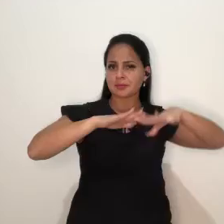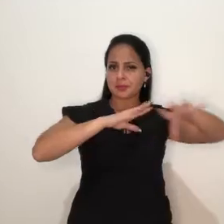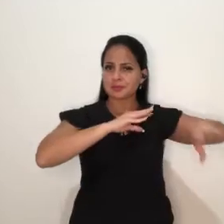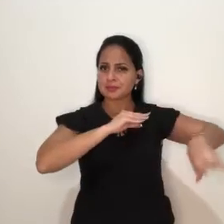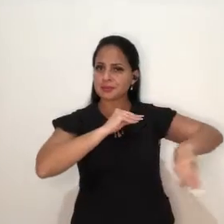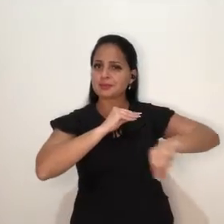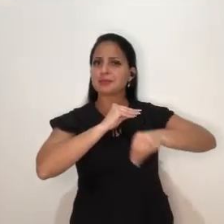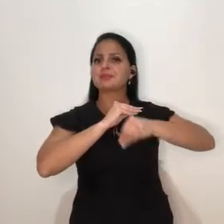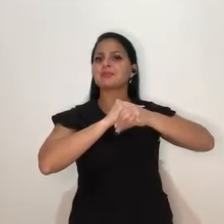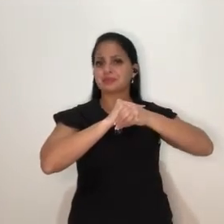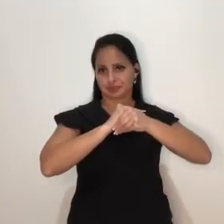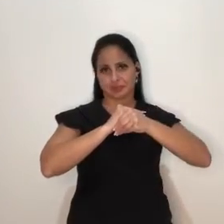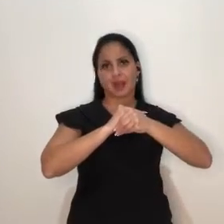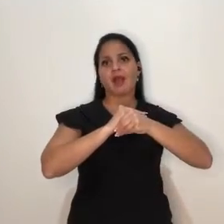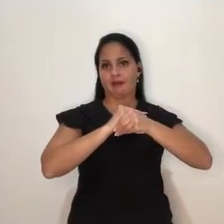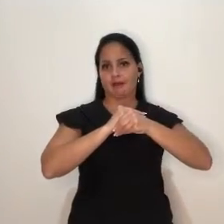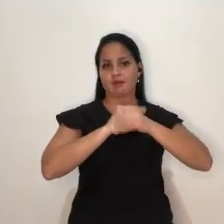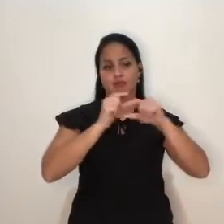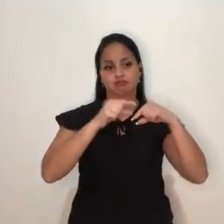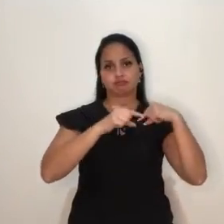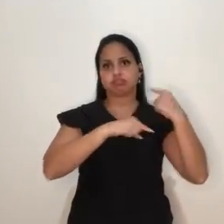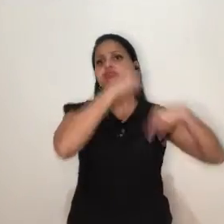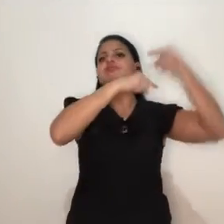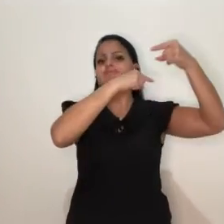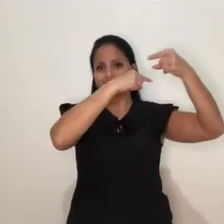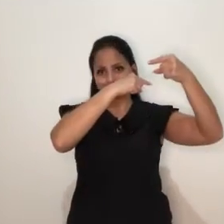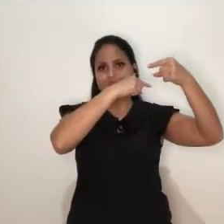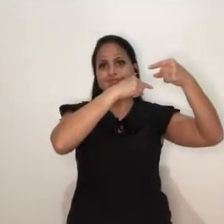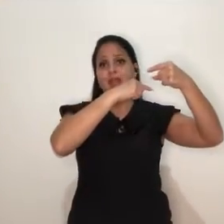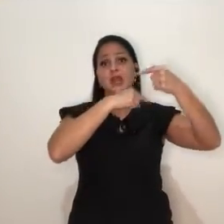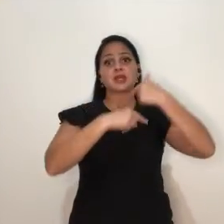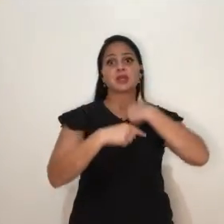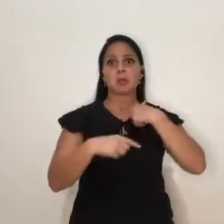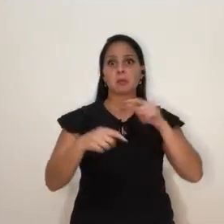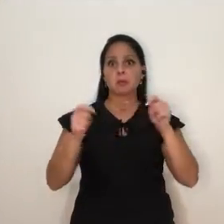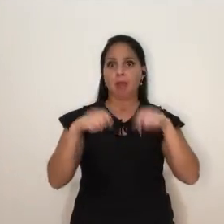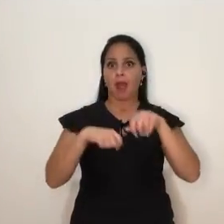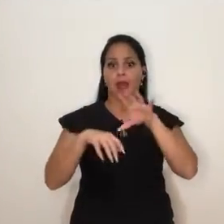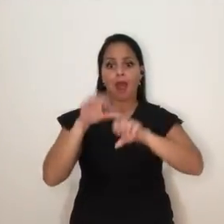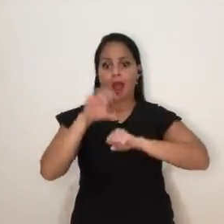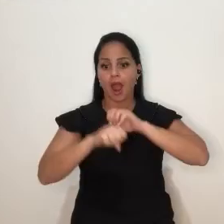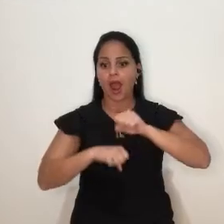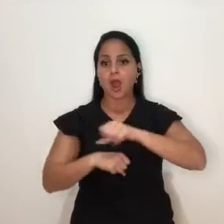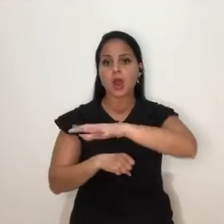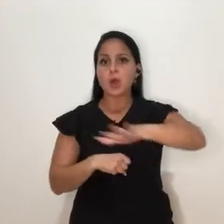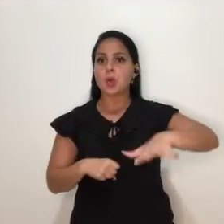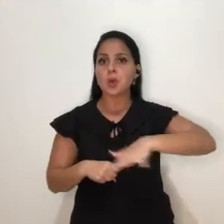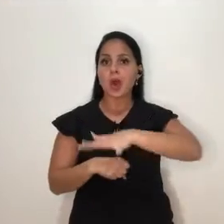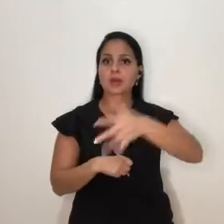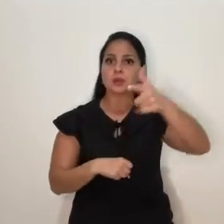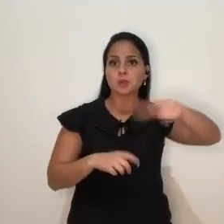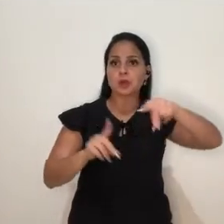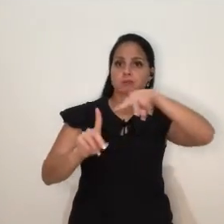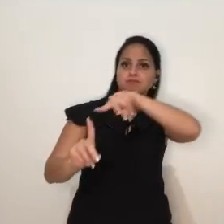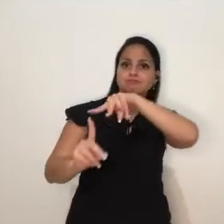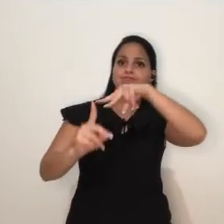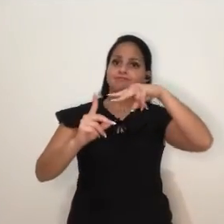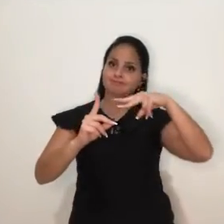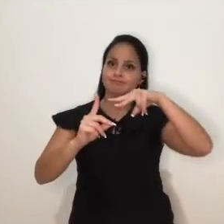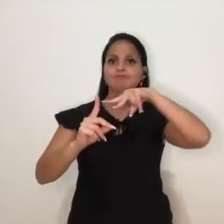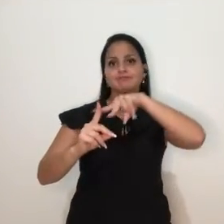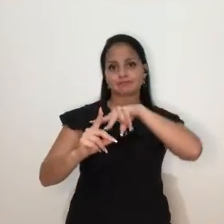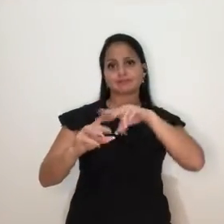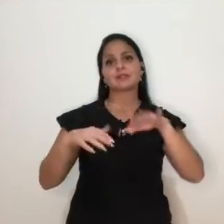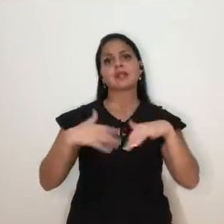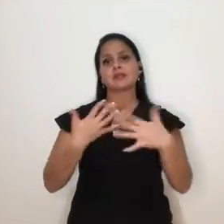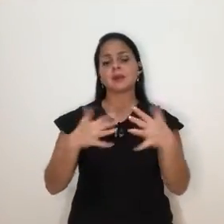pude explorar a minha área por uma outra perspectiva, por um outro ponto de vista. E é isso que a mobilidade te faz, né? Faz você